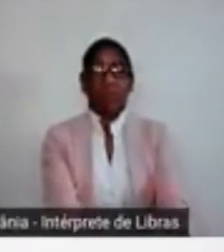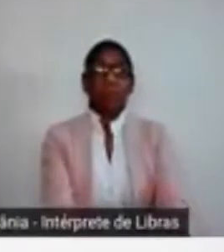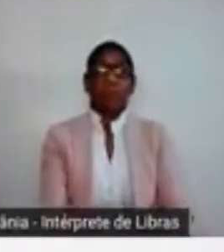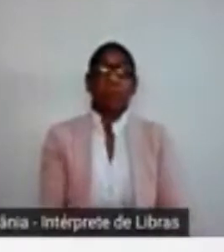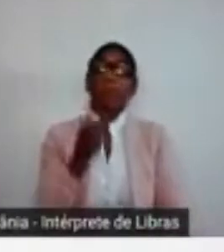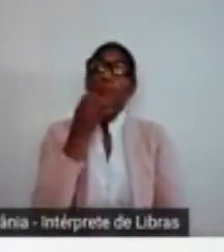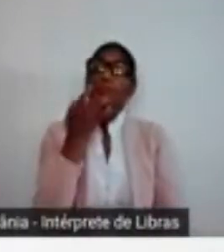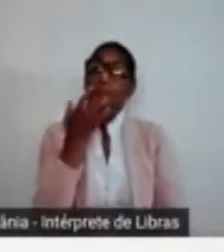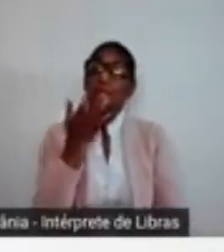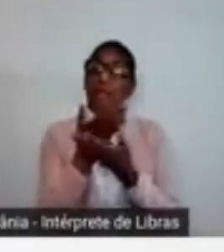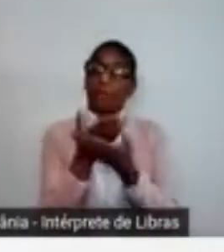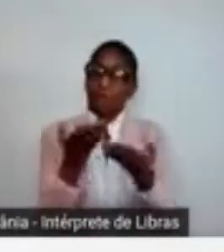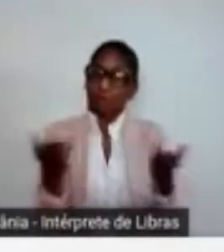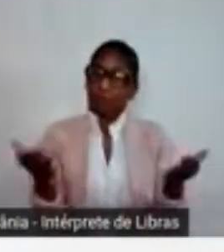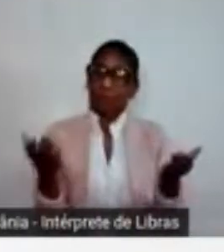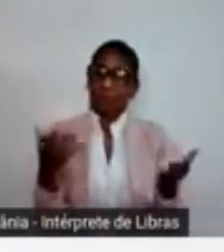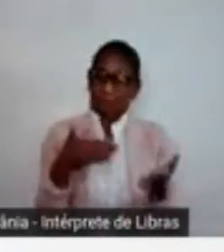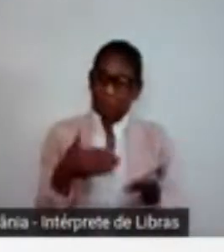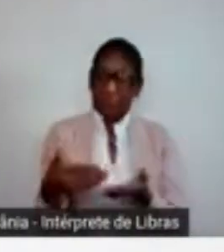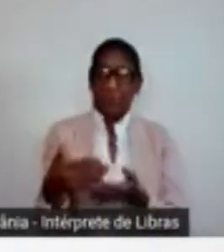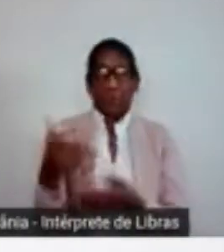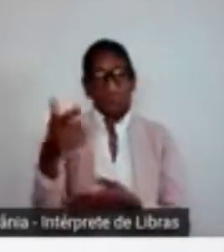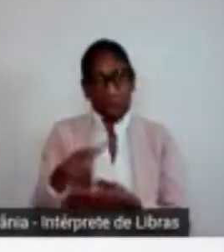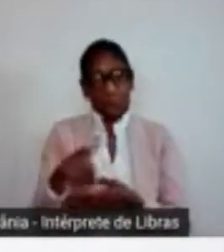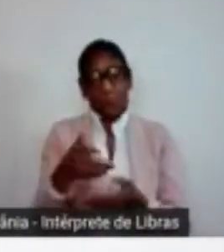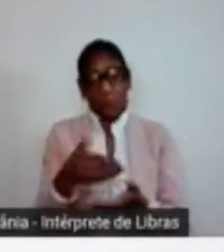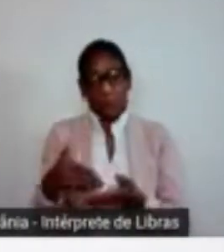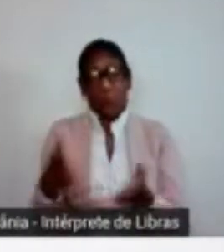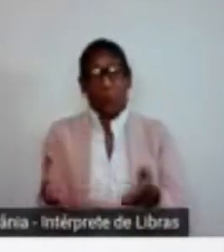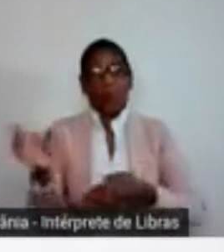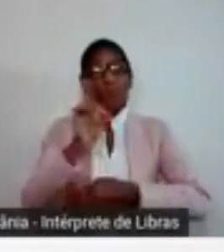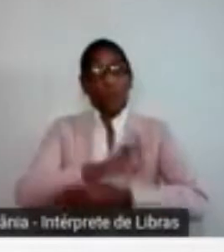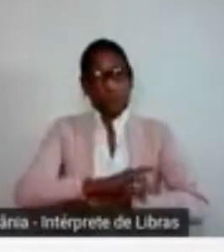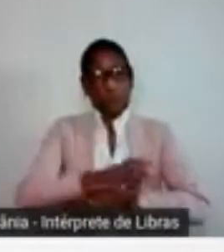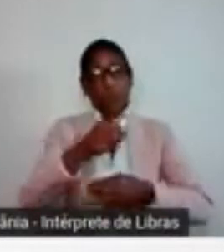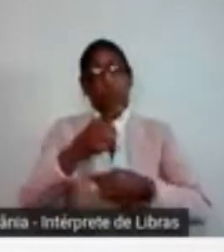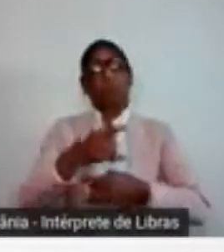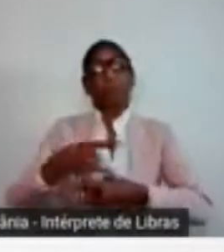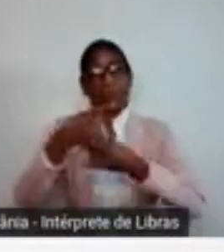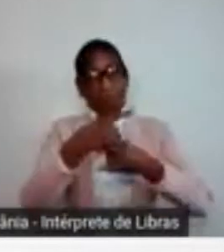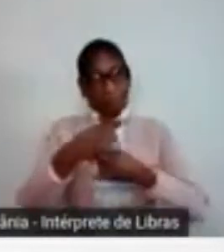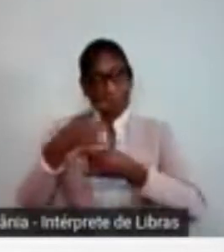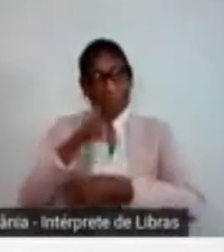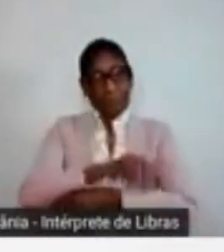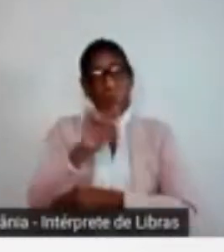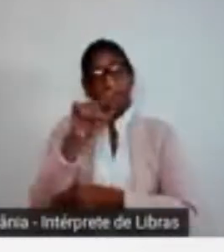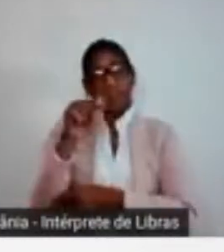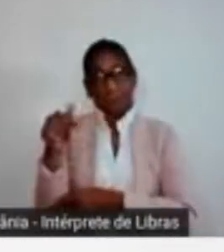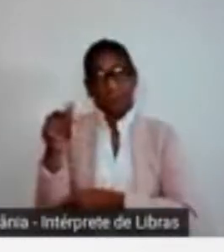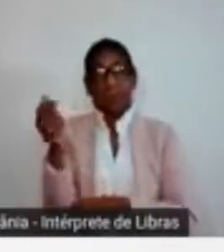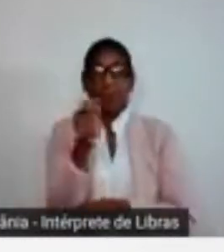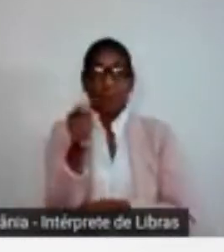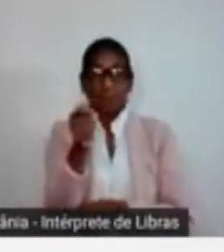Muito boa tarde a todos que estão aqui nos acompanhando. Nós estamos iniciando neste momento a nossa live deste dia 17 de agosto